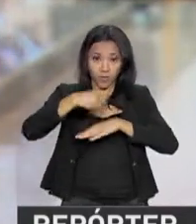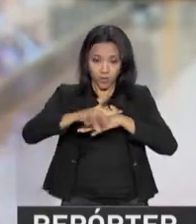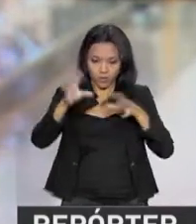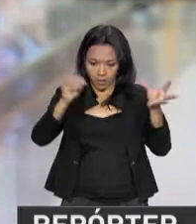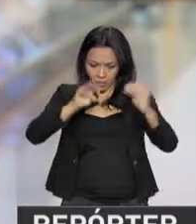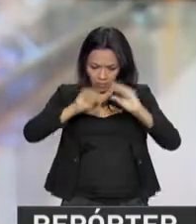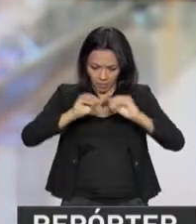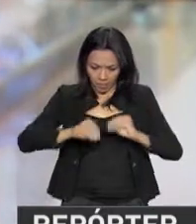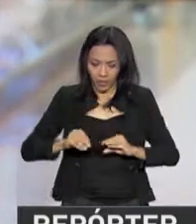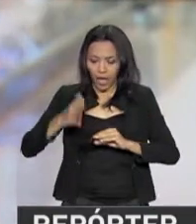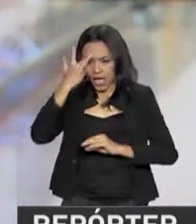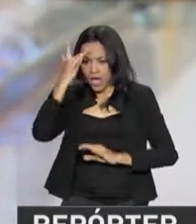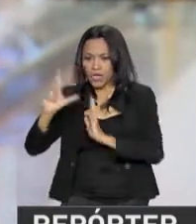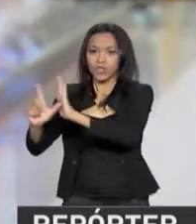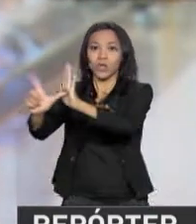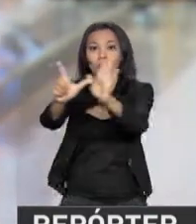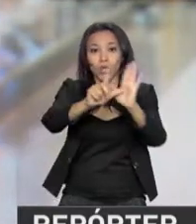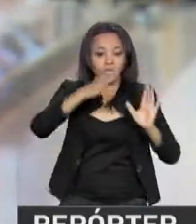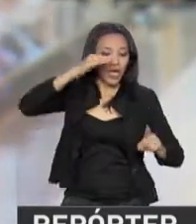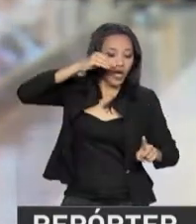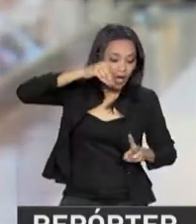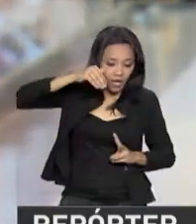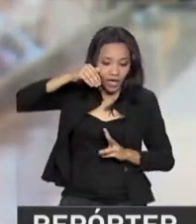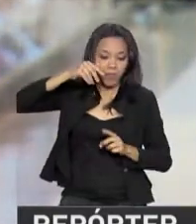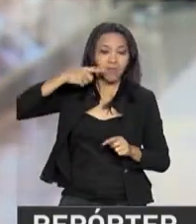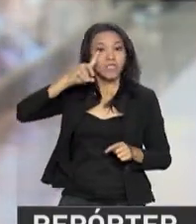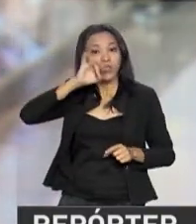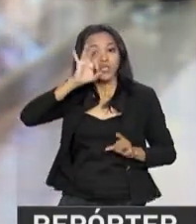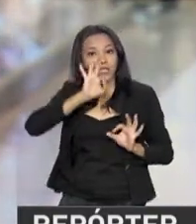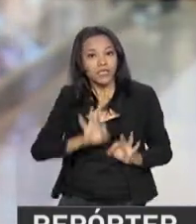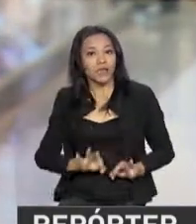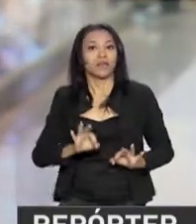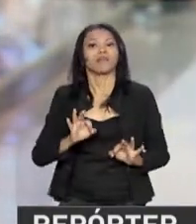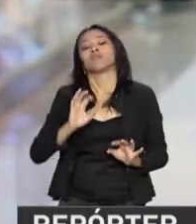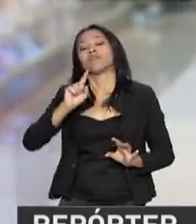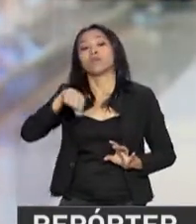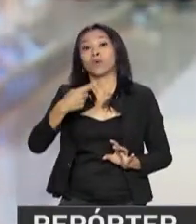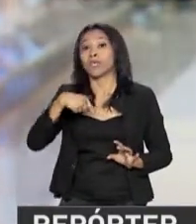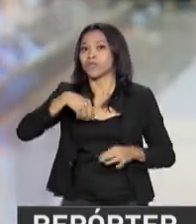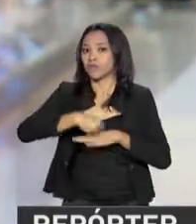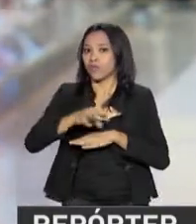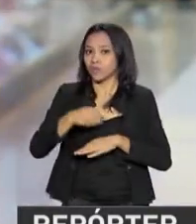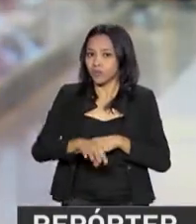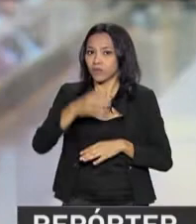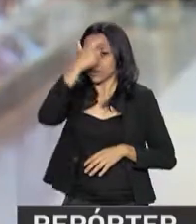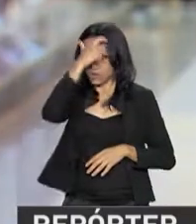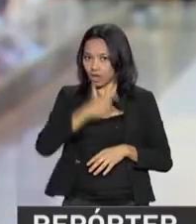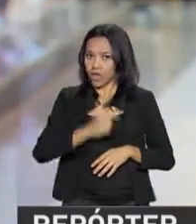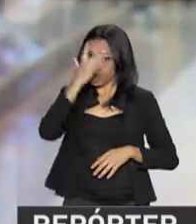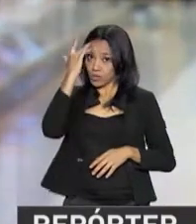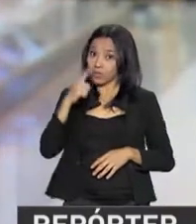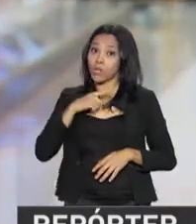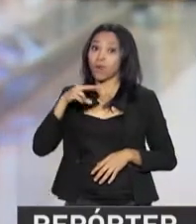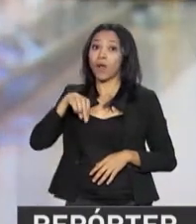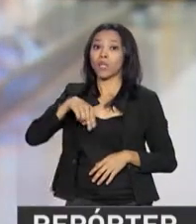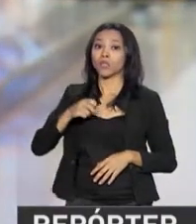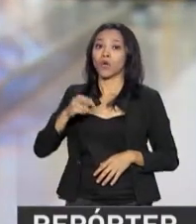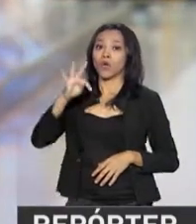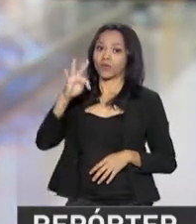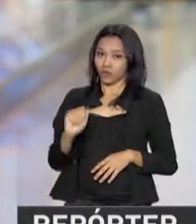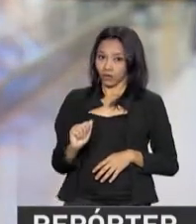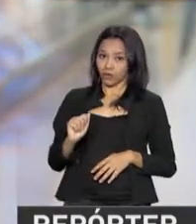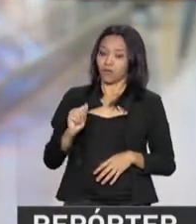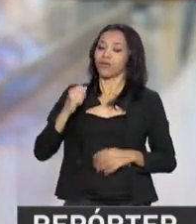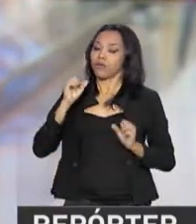informações sobre empréstimos quitados e pagamentos em dia. A partir dos dados, o consumidor vai receber uma nota que poderá